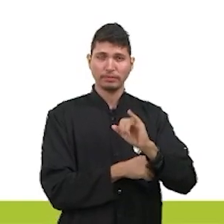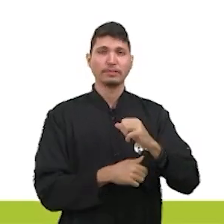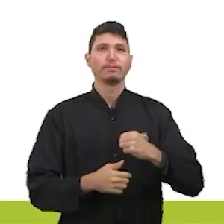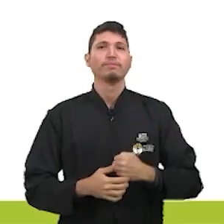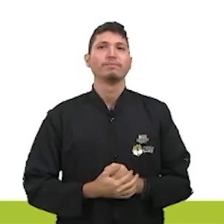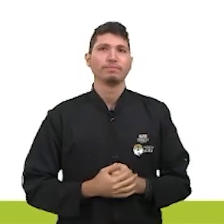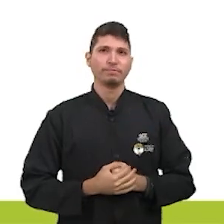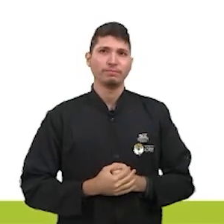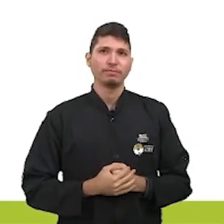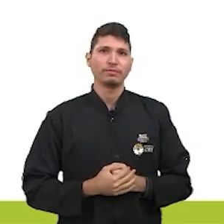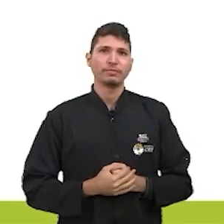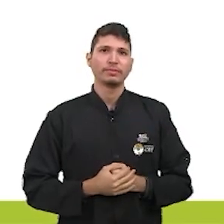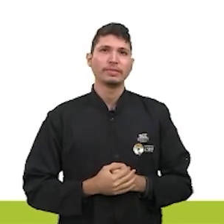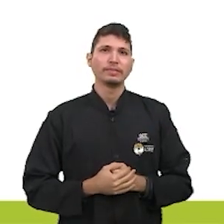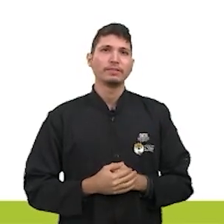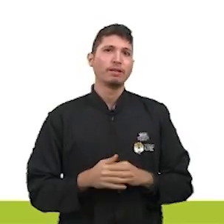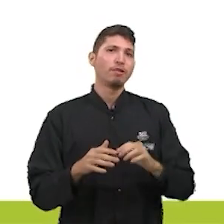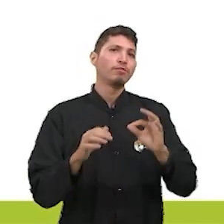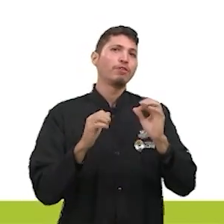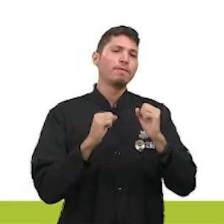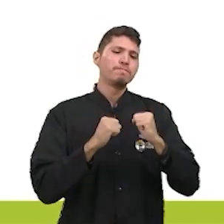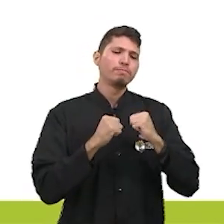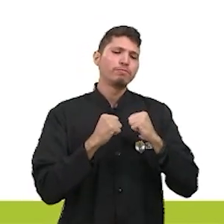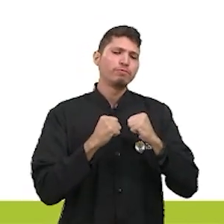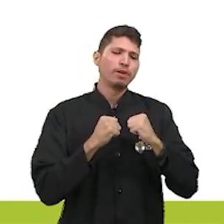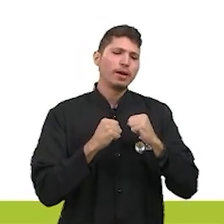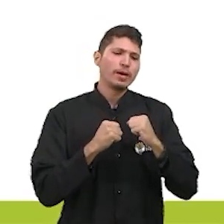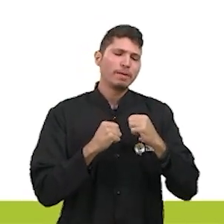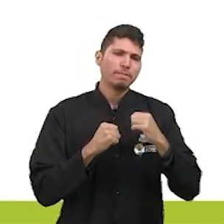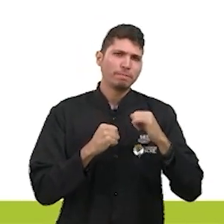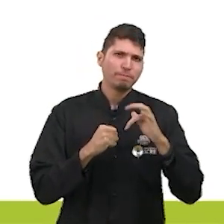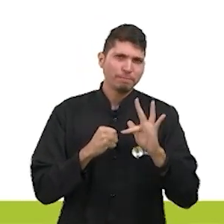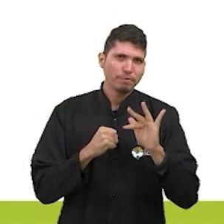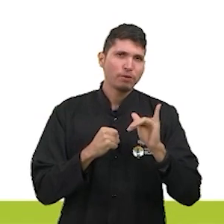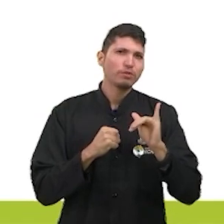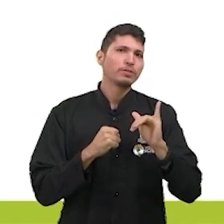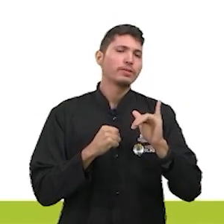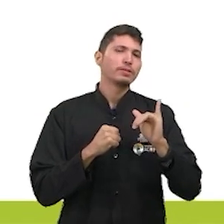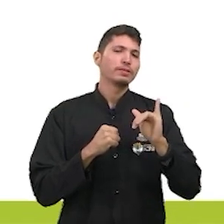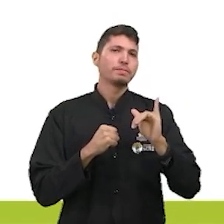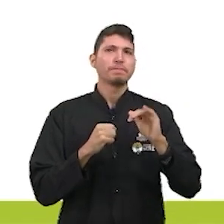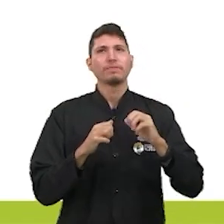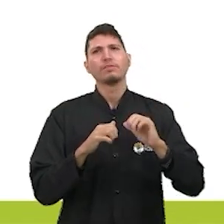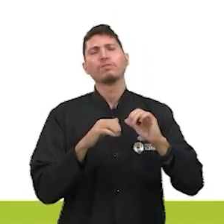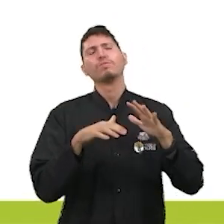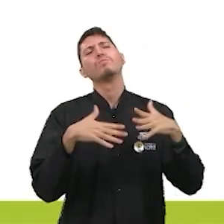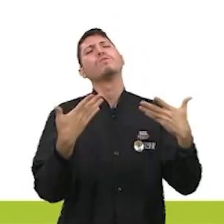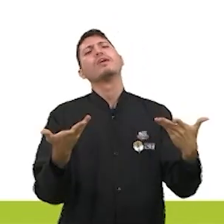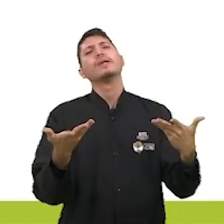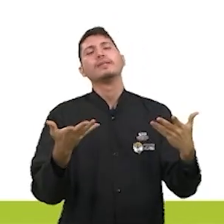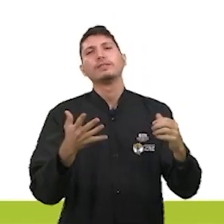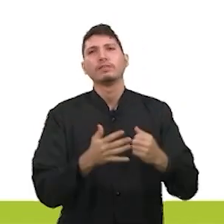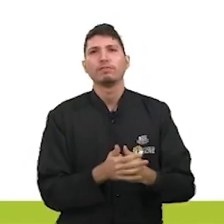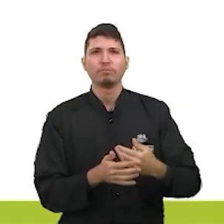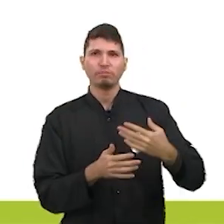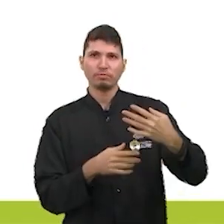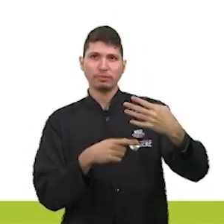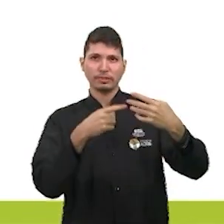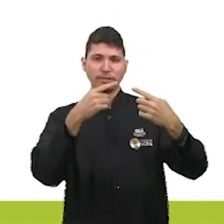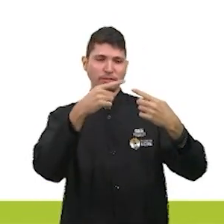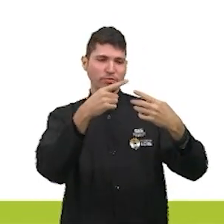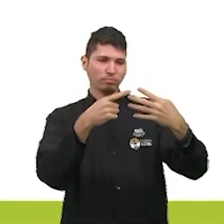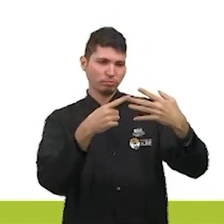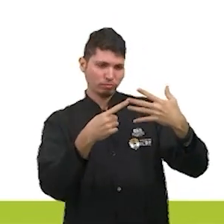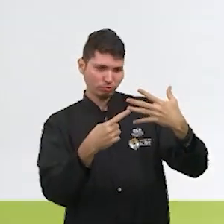Quais são essas forças? Nós vamos analisar 4 forças diferentes, tá? Lembrando que se